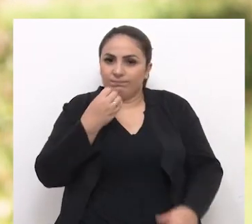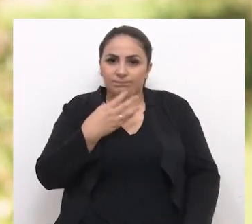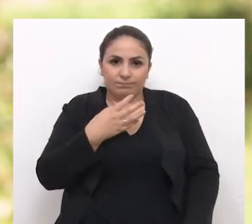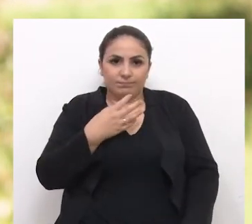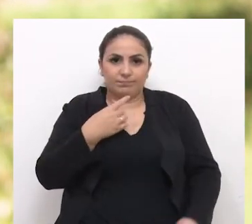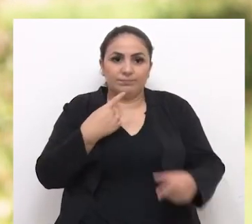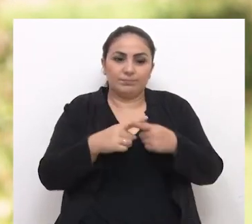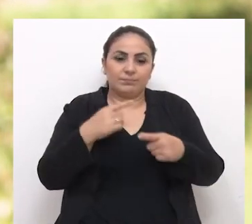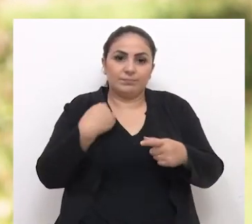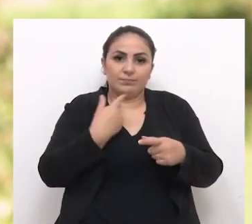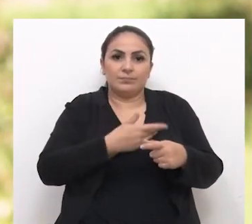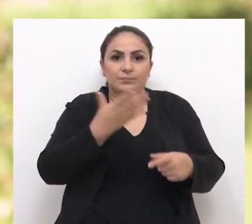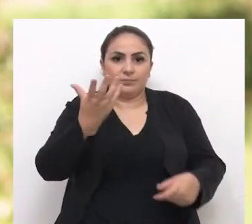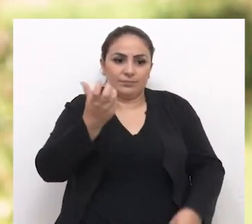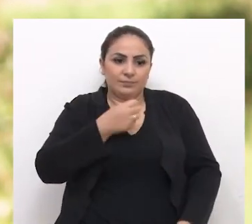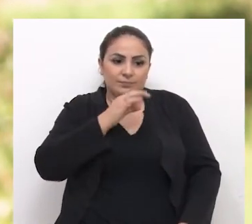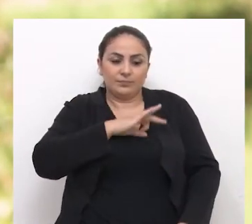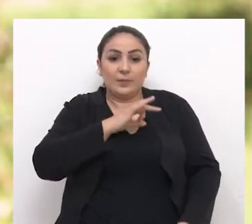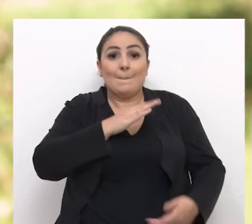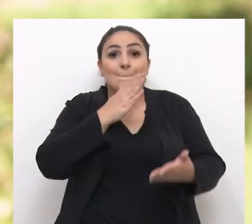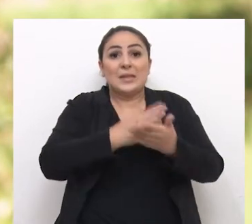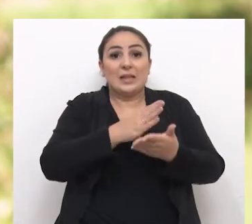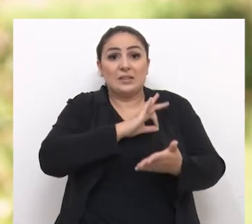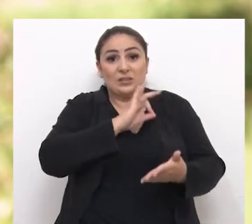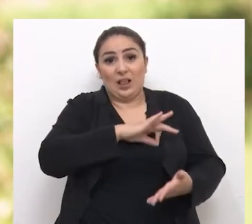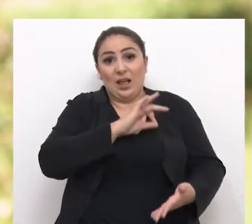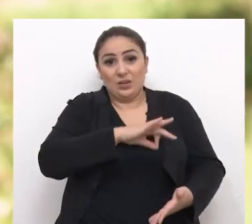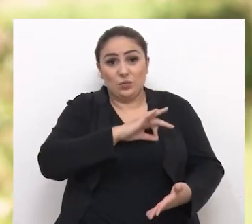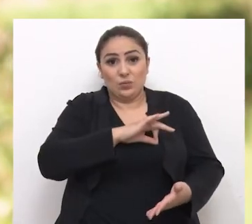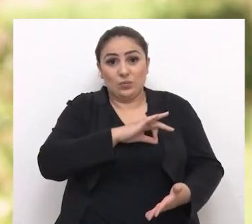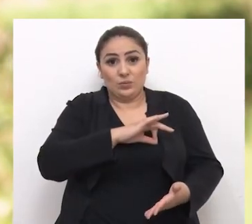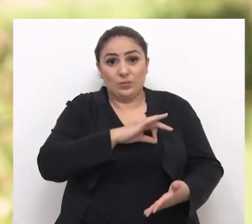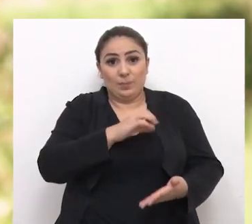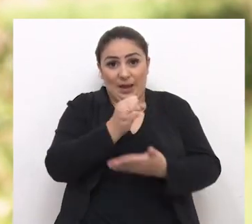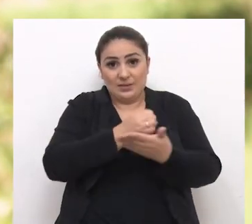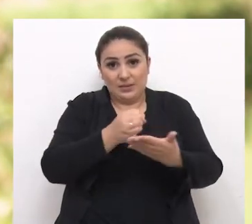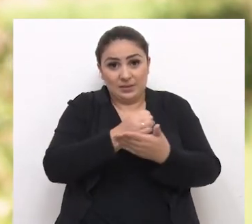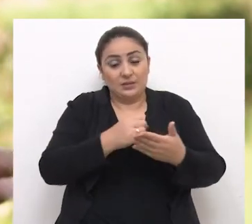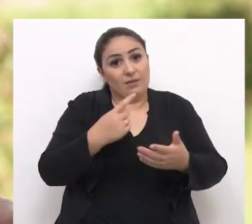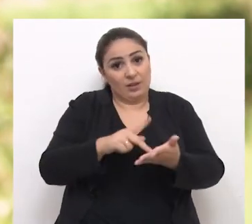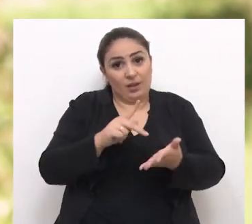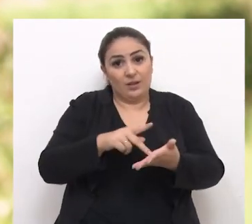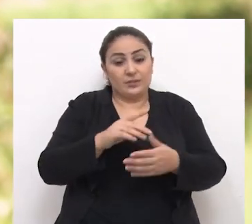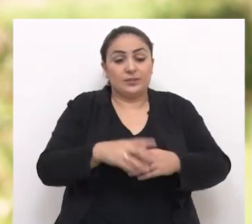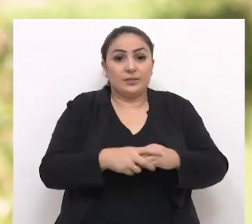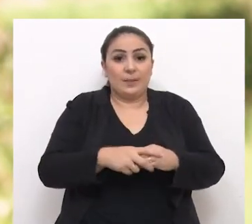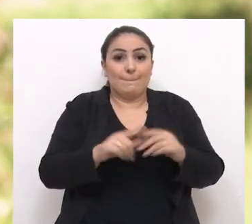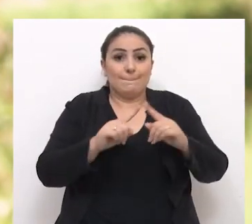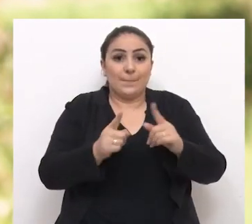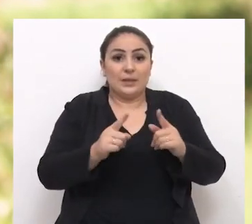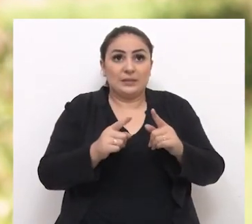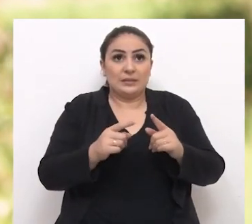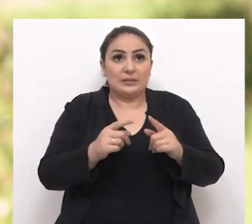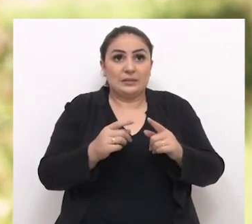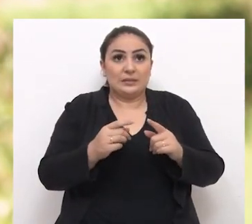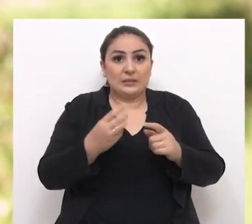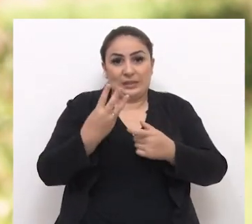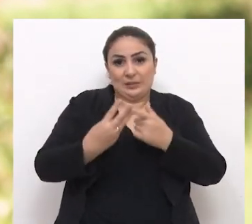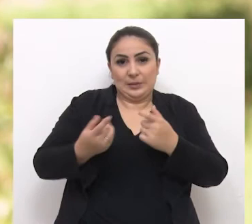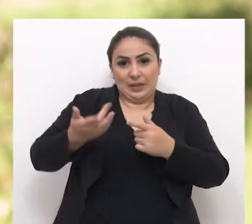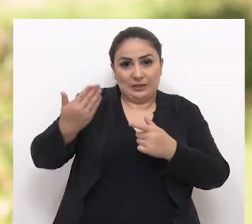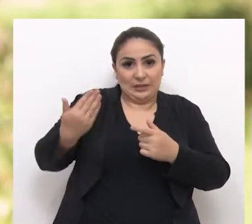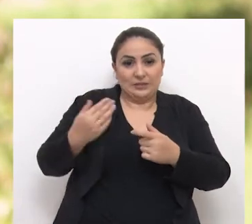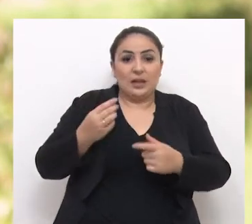hoje não tá bom, porque nós estamos ganhando meio salário mínimo, na verdade, né? Mas há 3